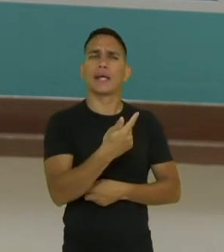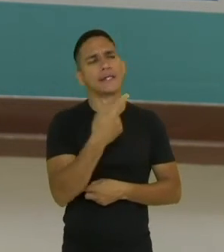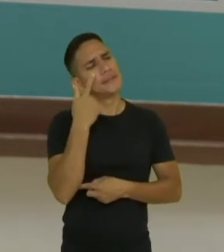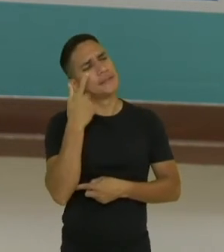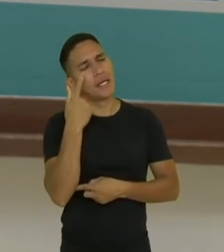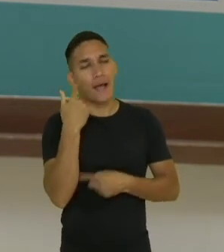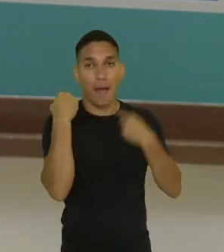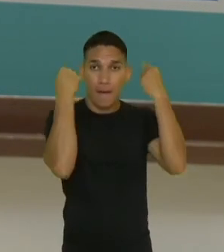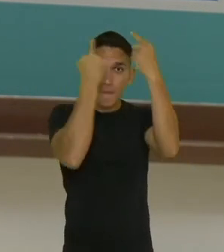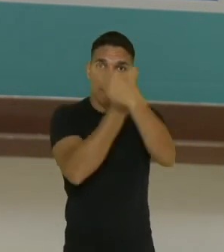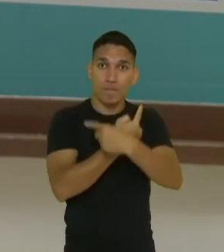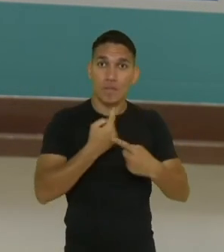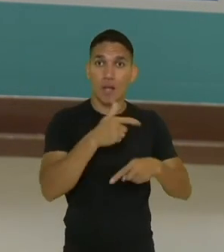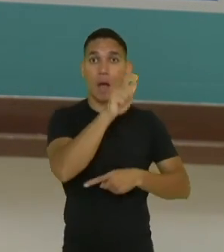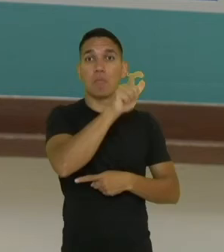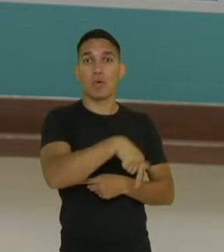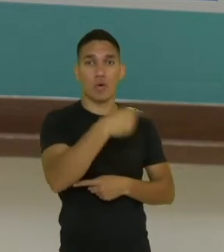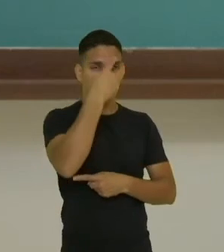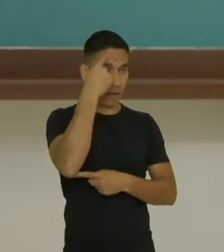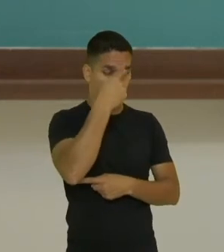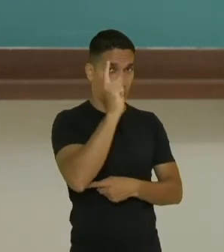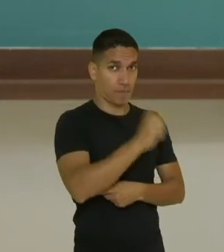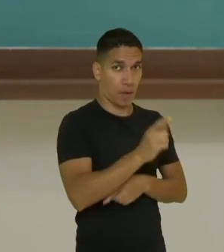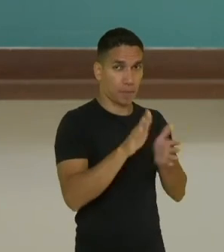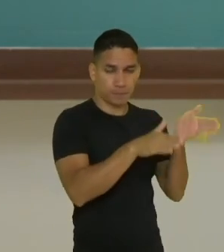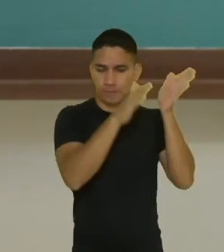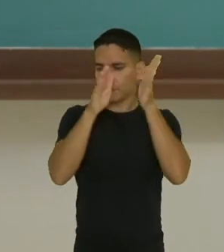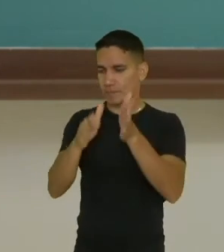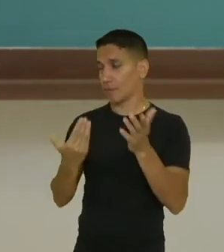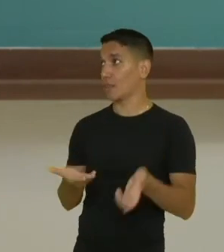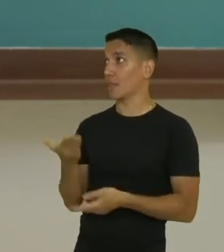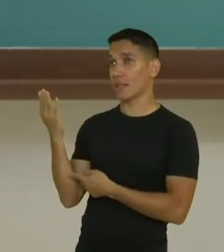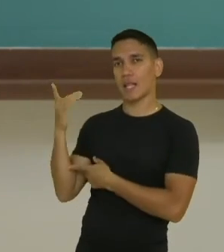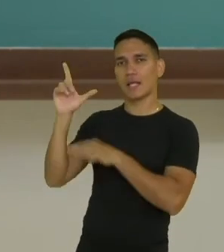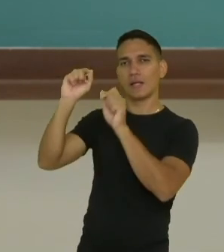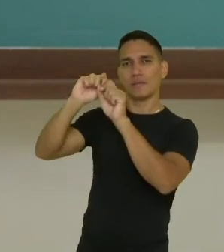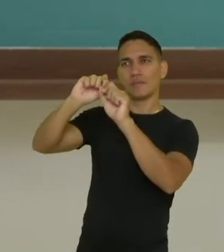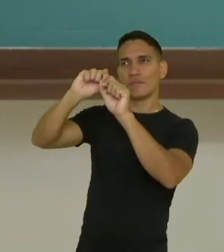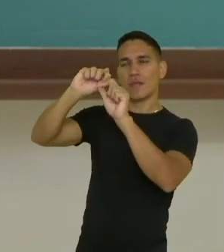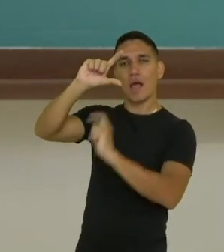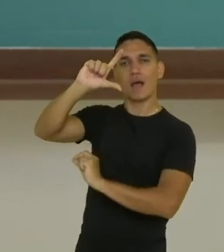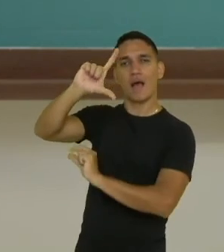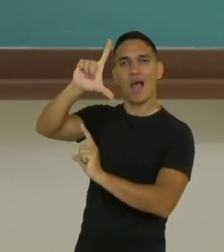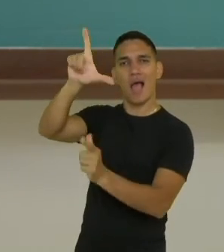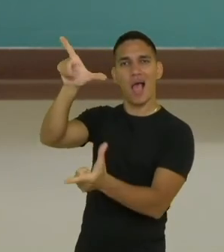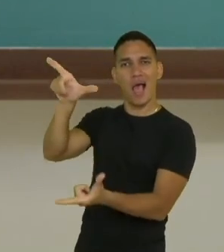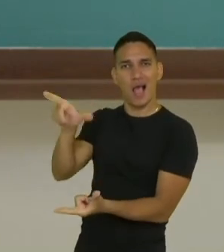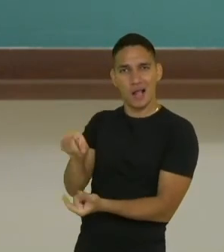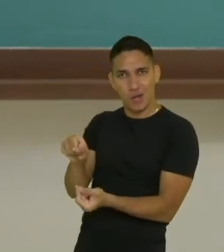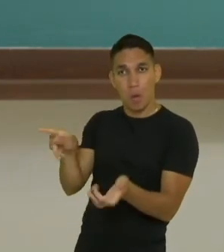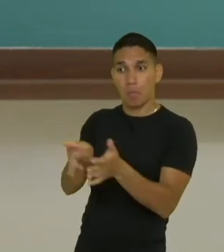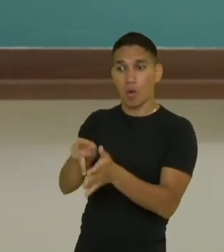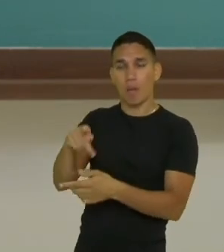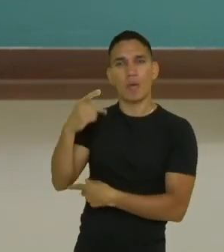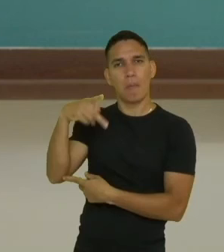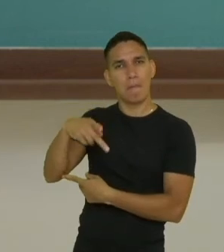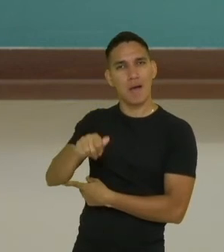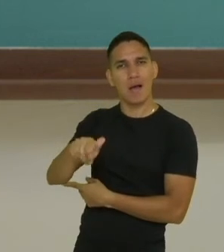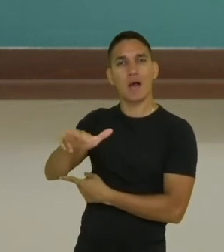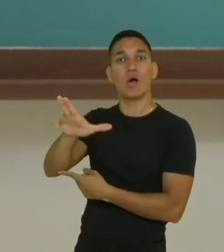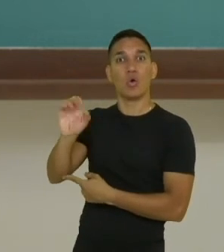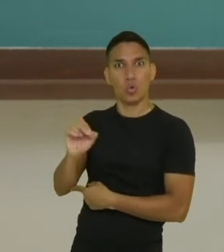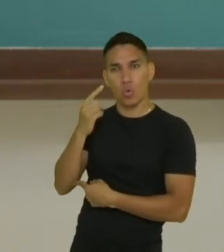o rosto do personagem Harry Potter. Já no poema Lua na Água, do Paulo Leminski,